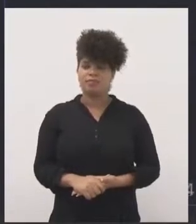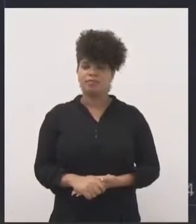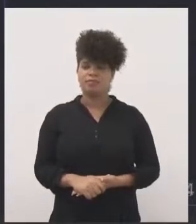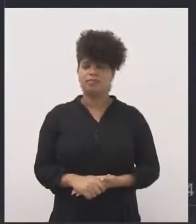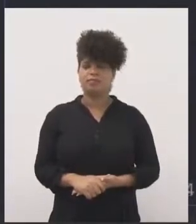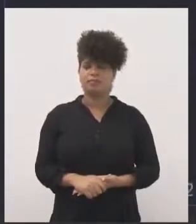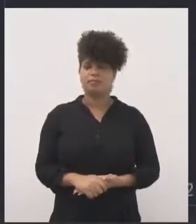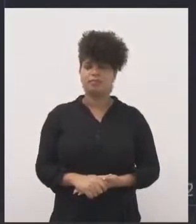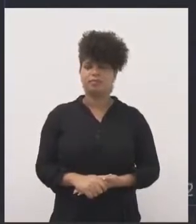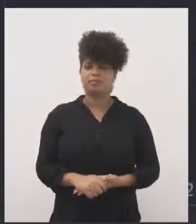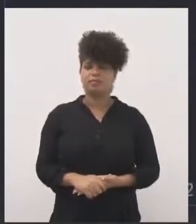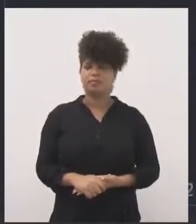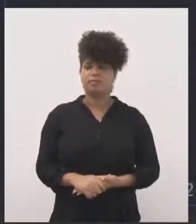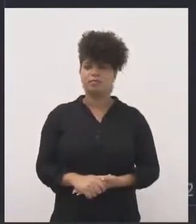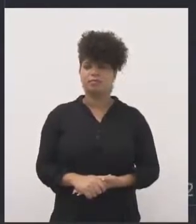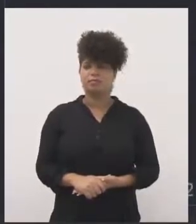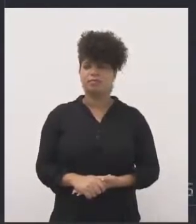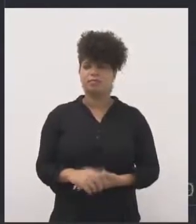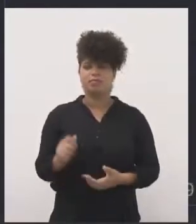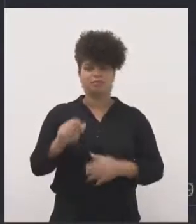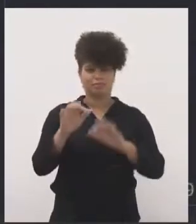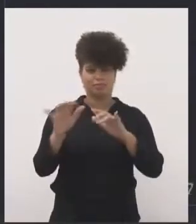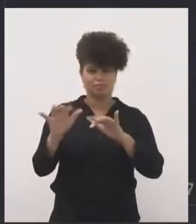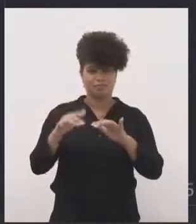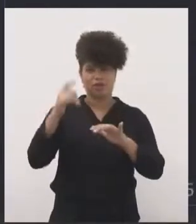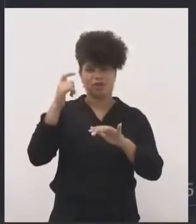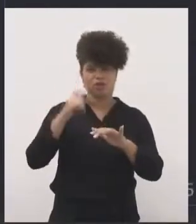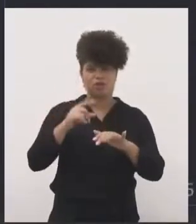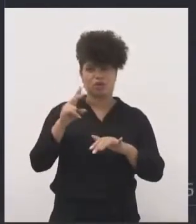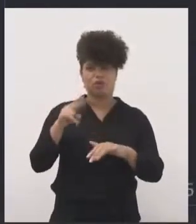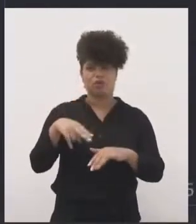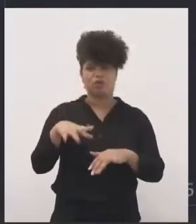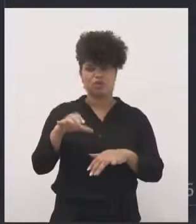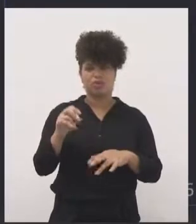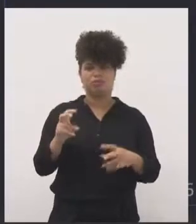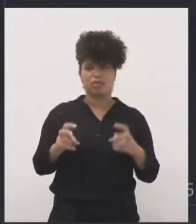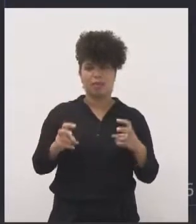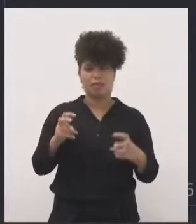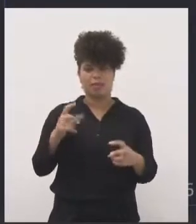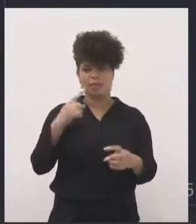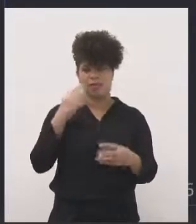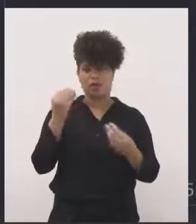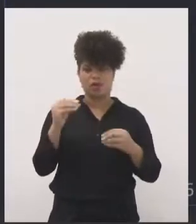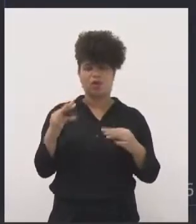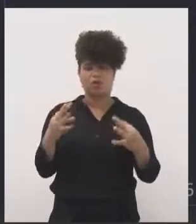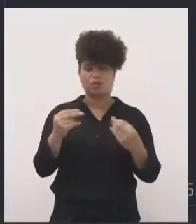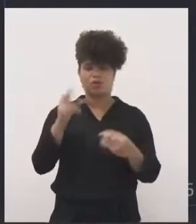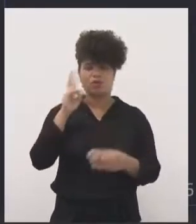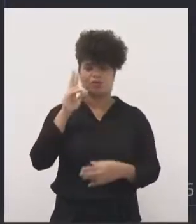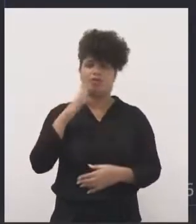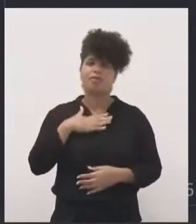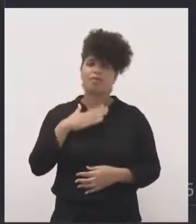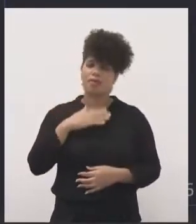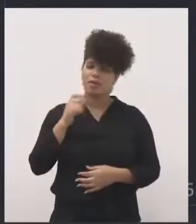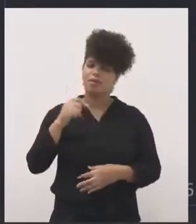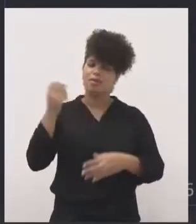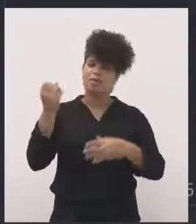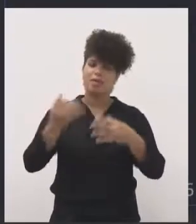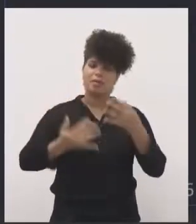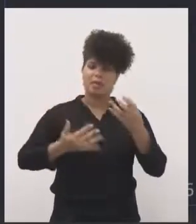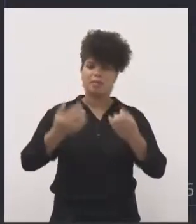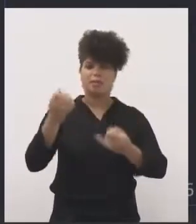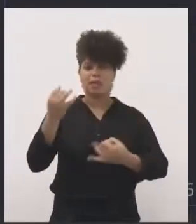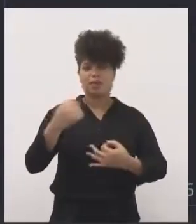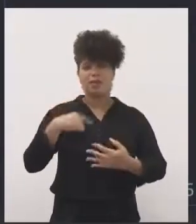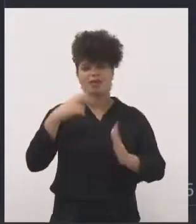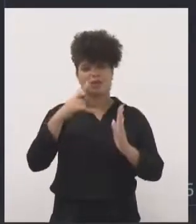Eu sou o Dino Filipino. Então, eu posso colocar toda a minha historinha ali na hora de contar. Eu tenho como